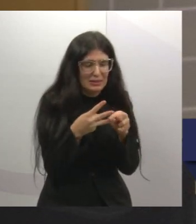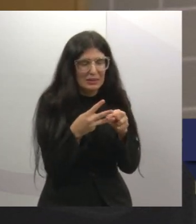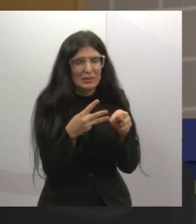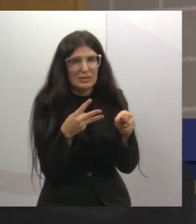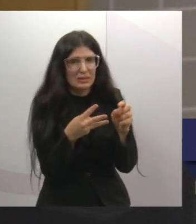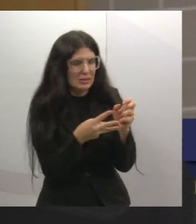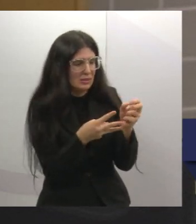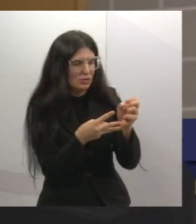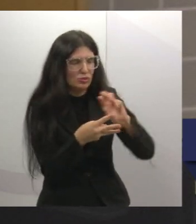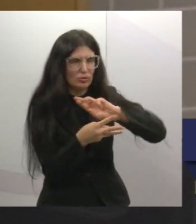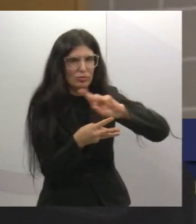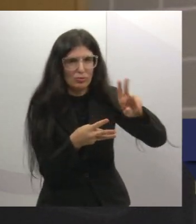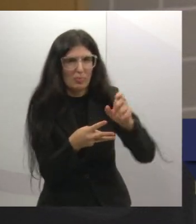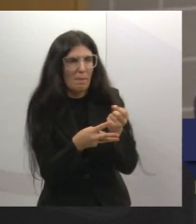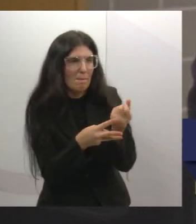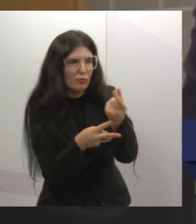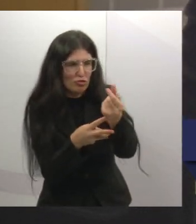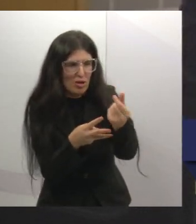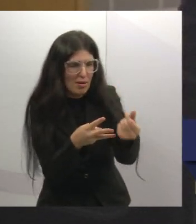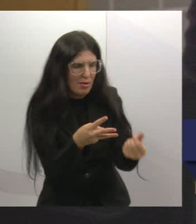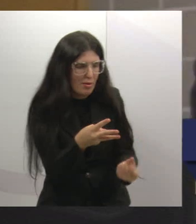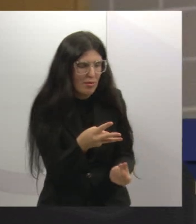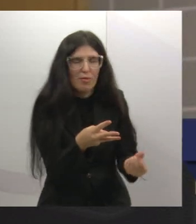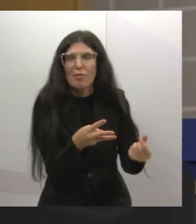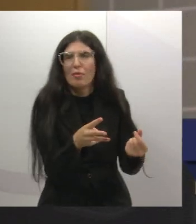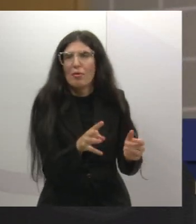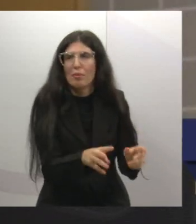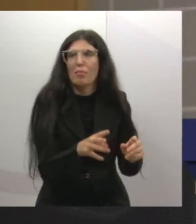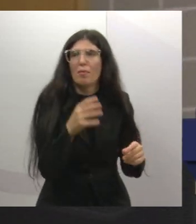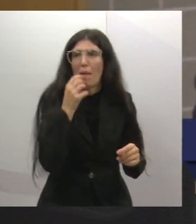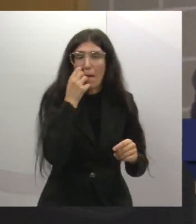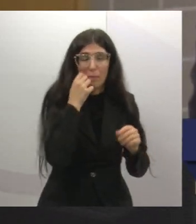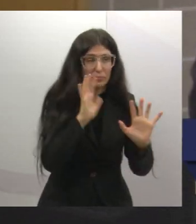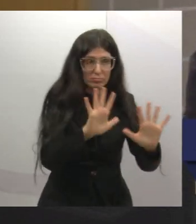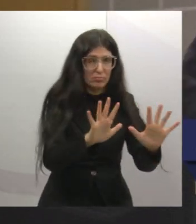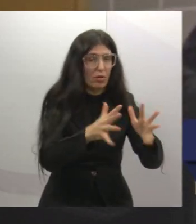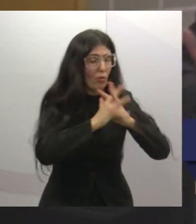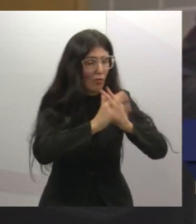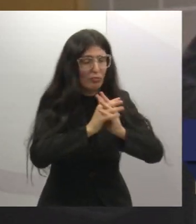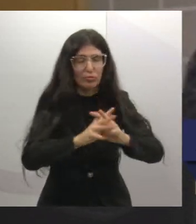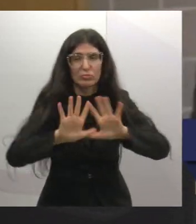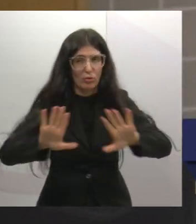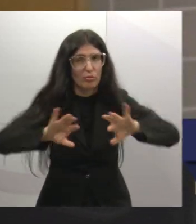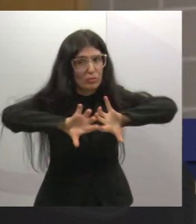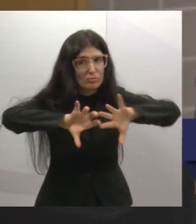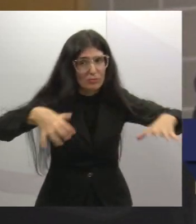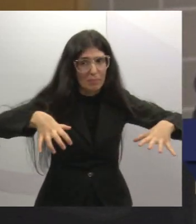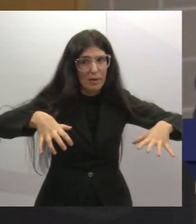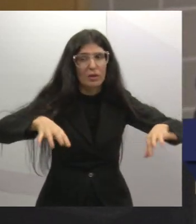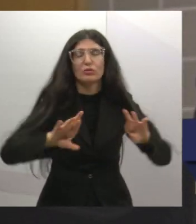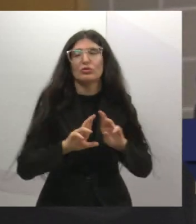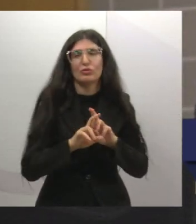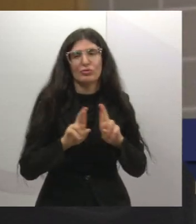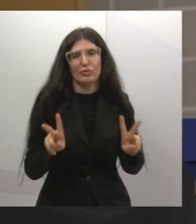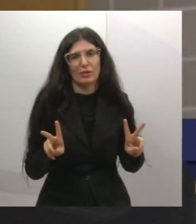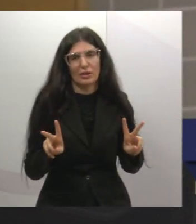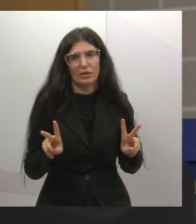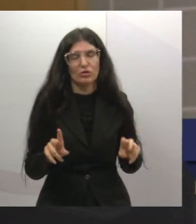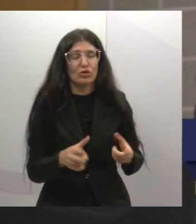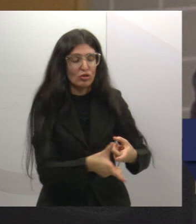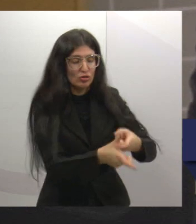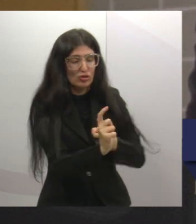Então, temos que ter separado a informação, senão a gente se confunde. Então, esse quadrante é desse tipo de